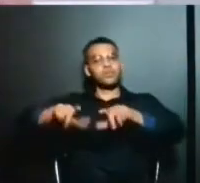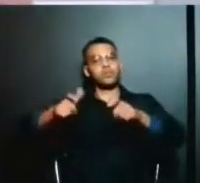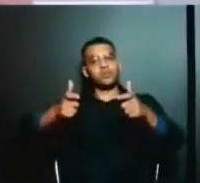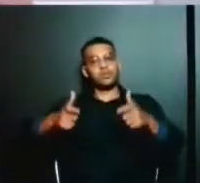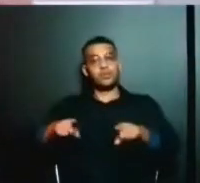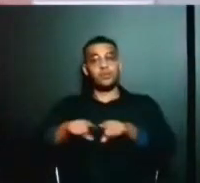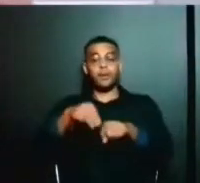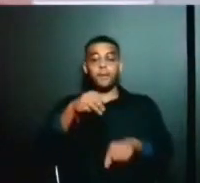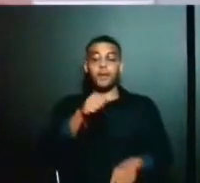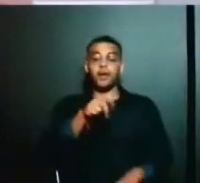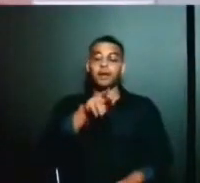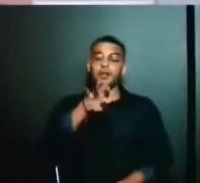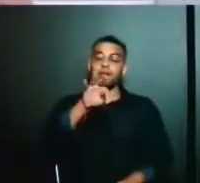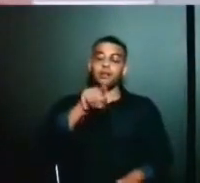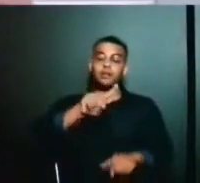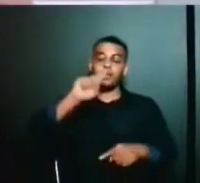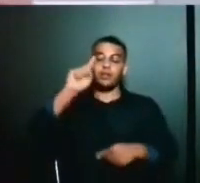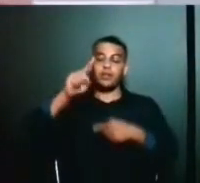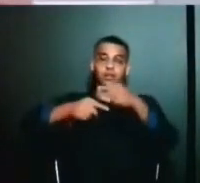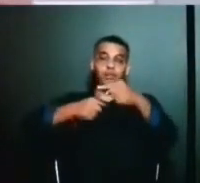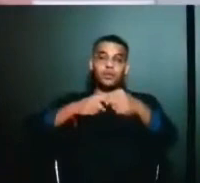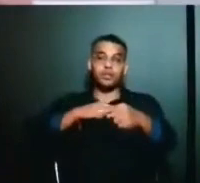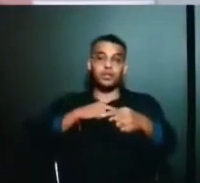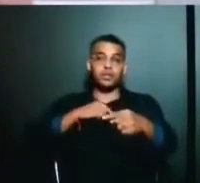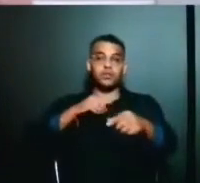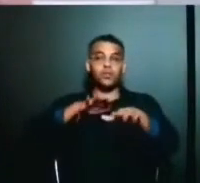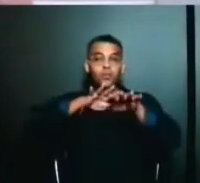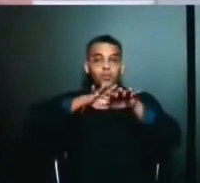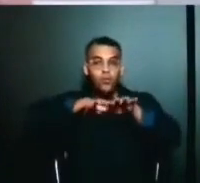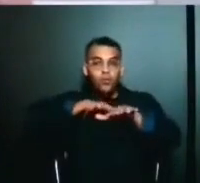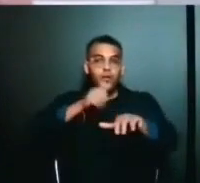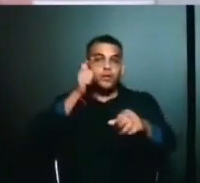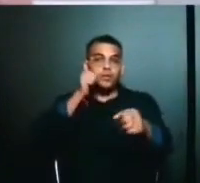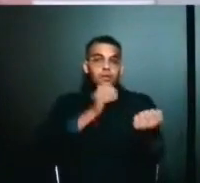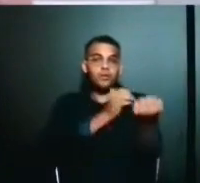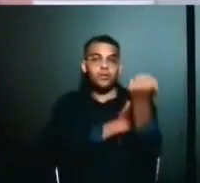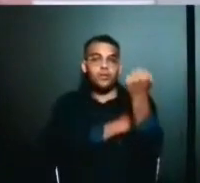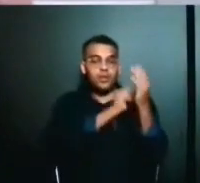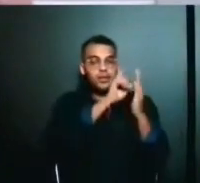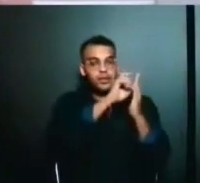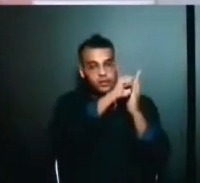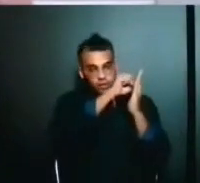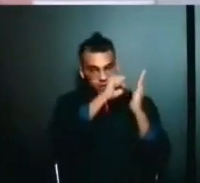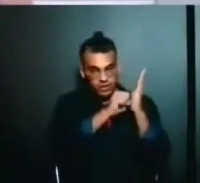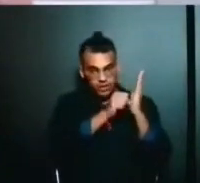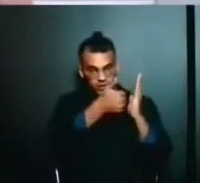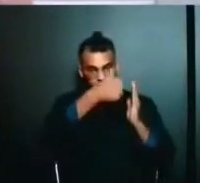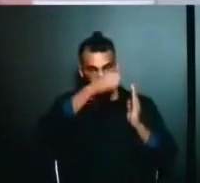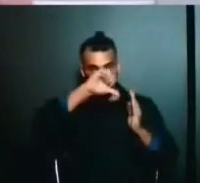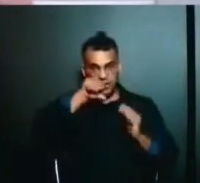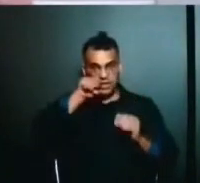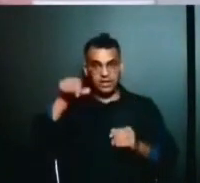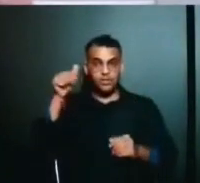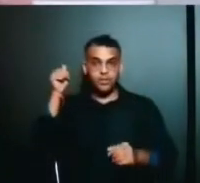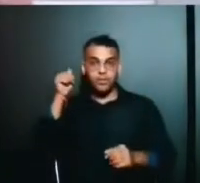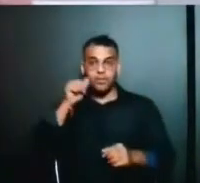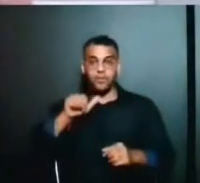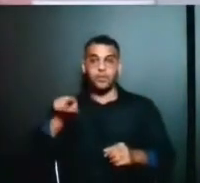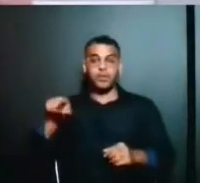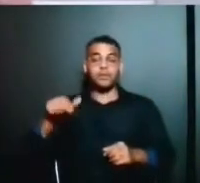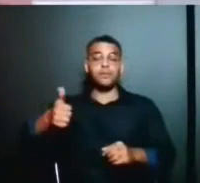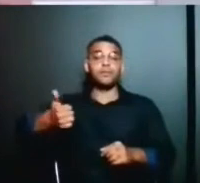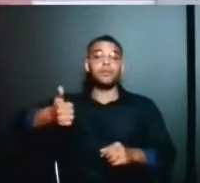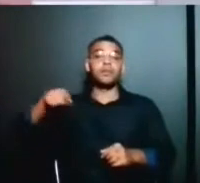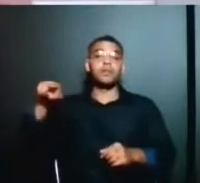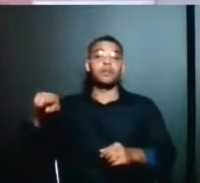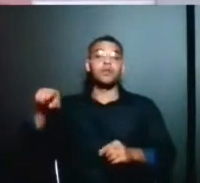veio depois do movimento feminista, que é um movimento do século XVIII, quando ela assumiu como primeira mulher a ser primeira-ministra no Reino Unido,